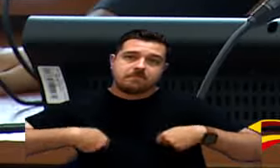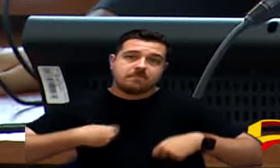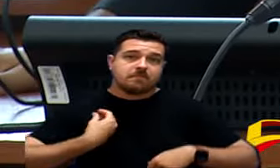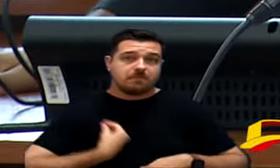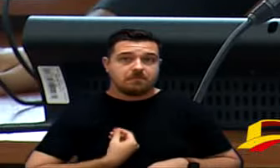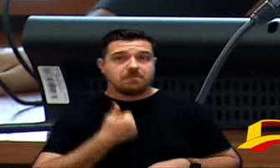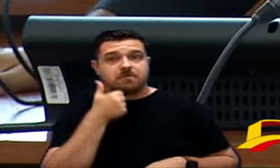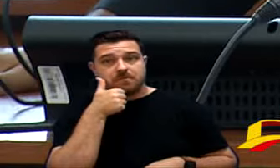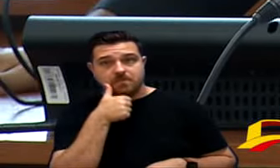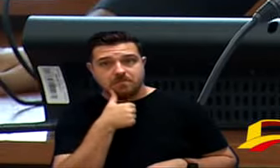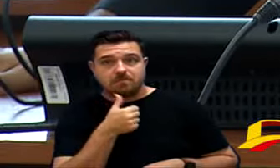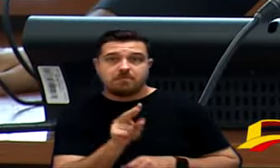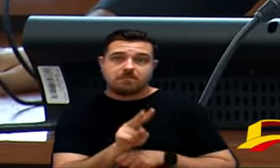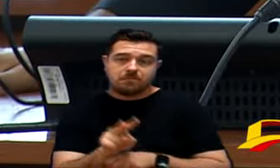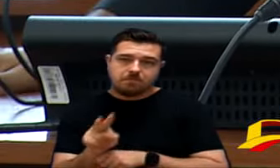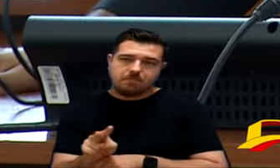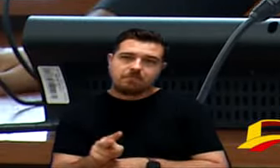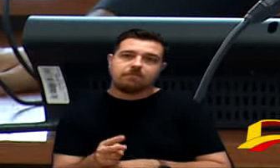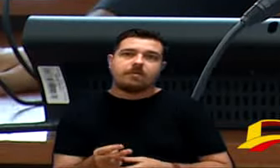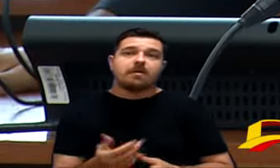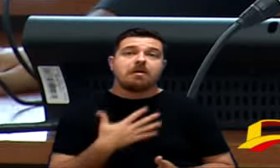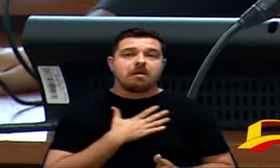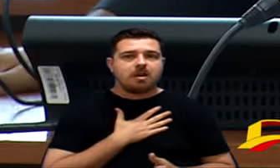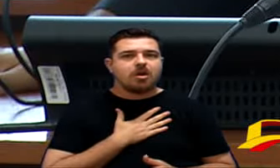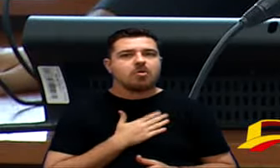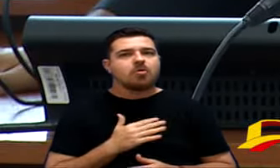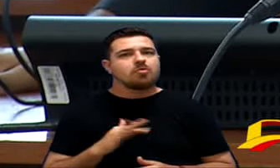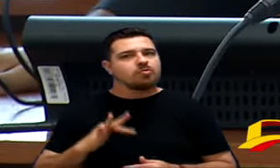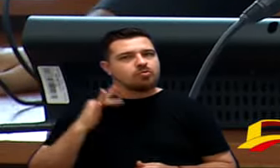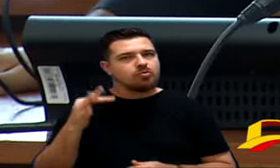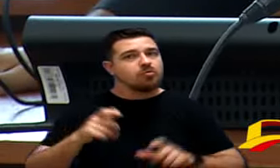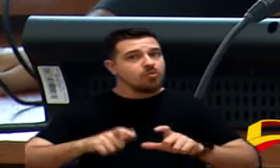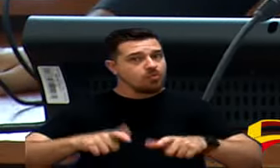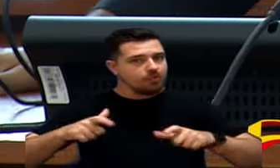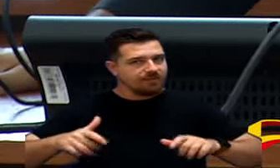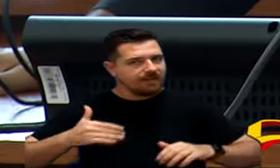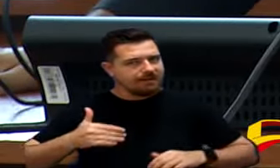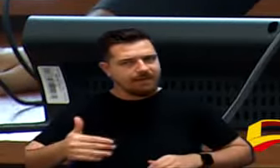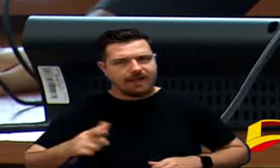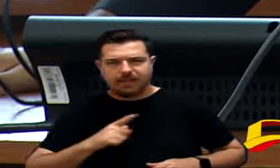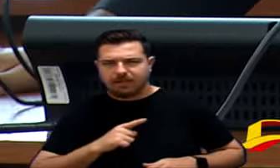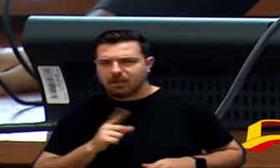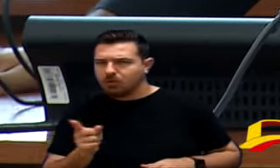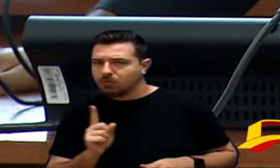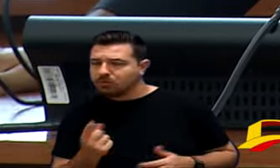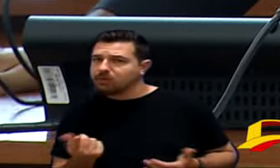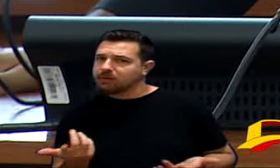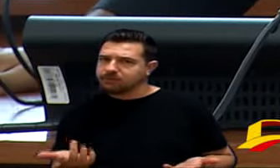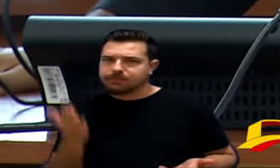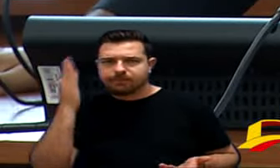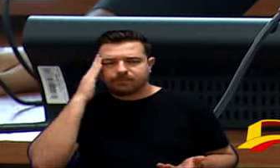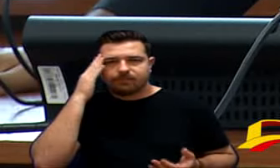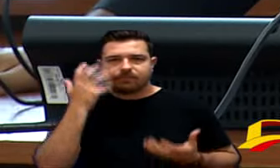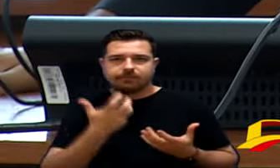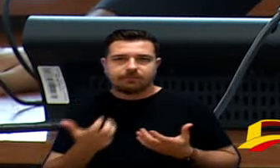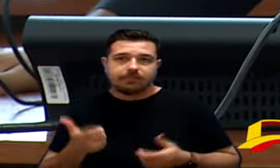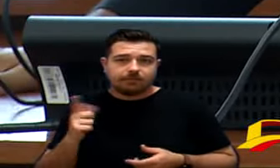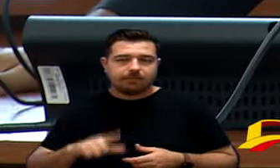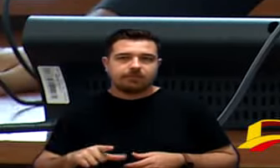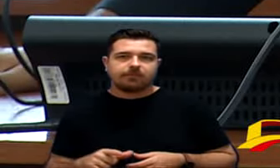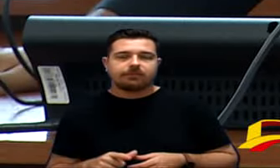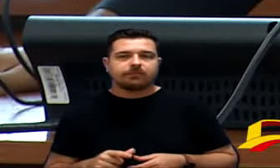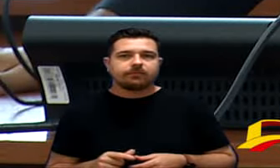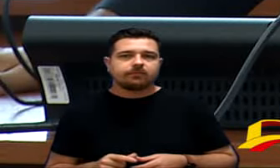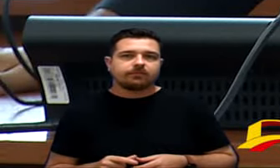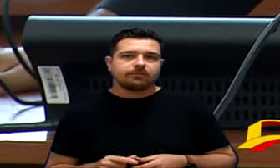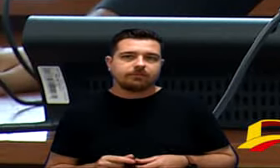dessas mulheres gostaria de saber se tem uma previsão de ampliação das viaturas de montar até secretário